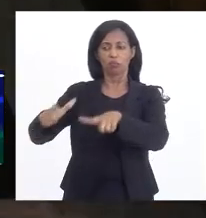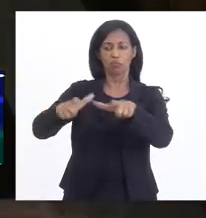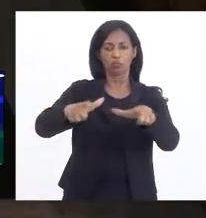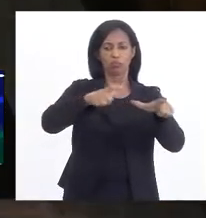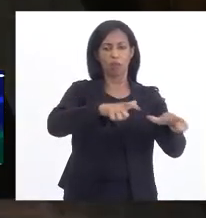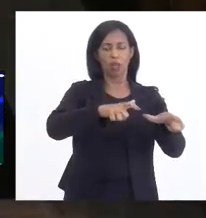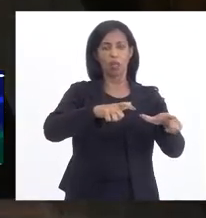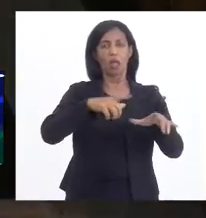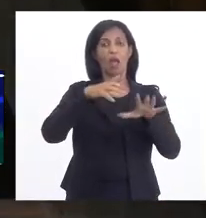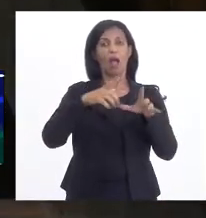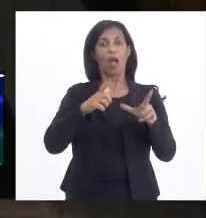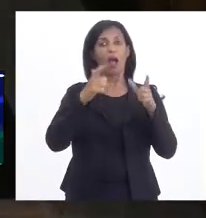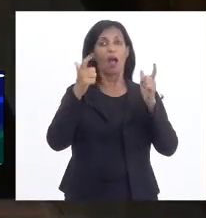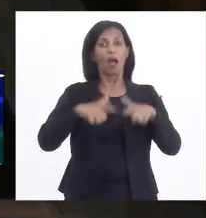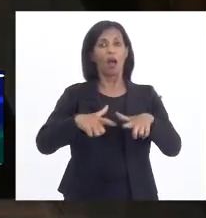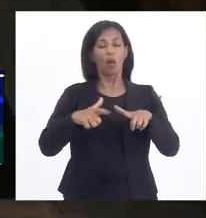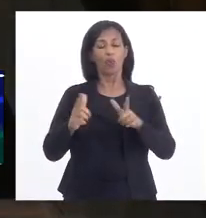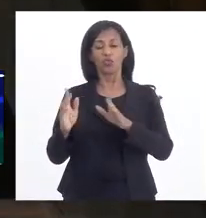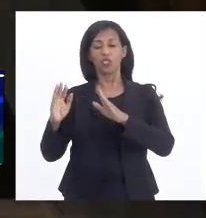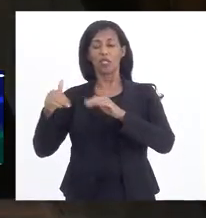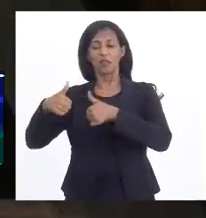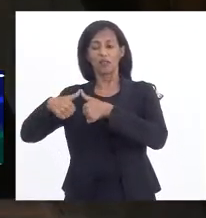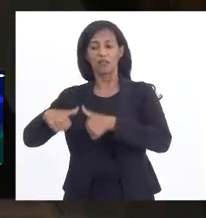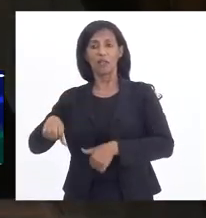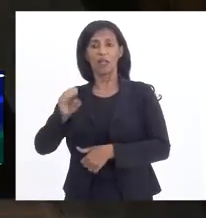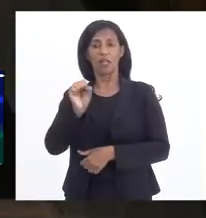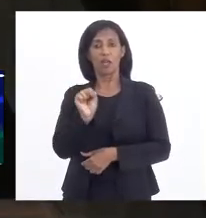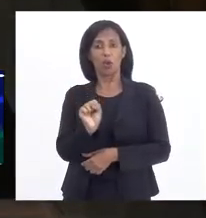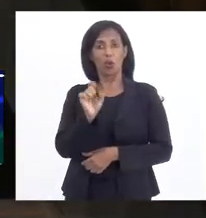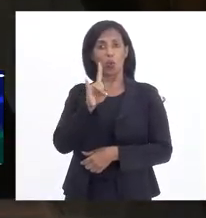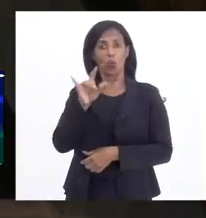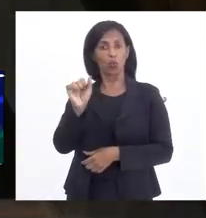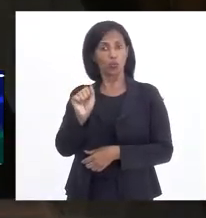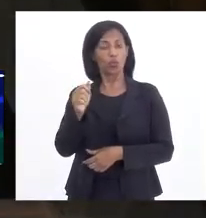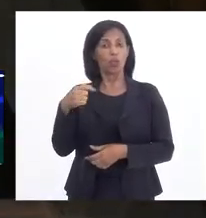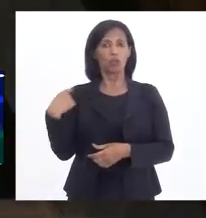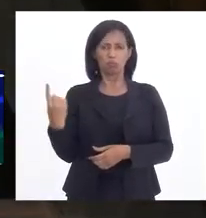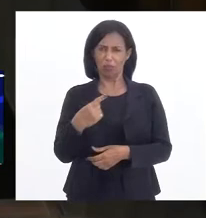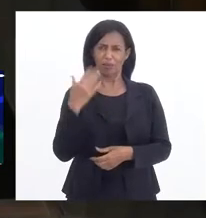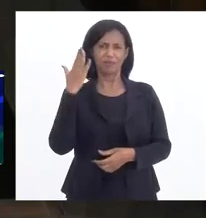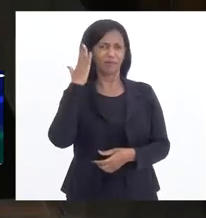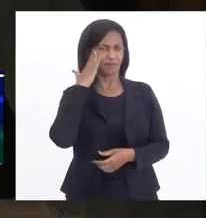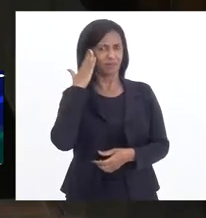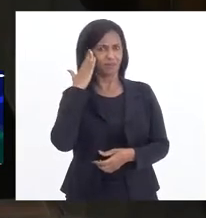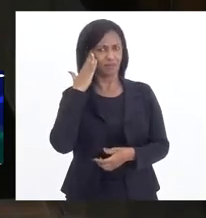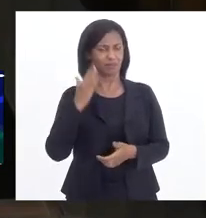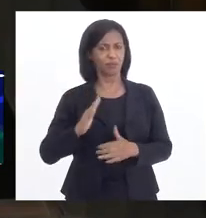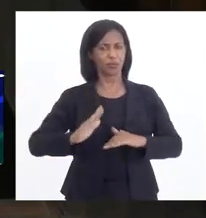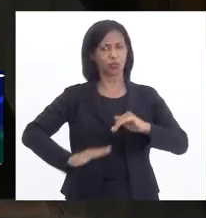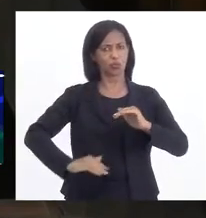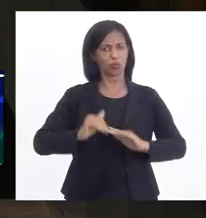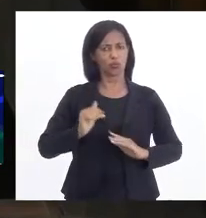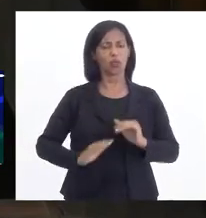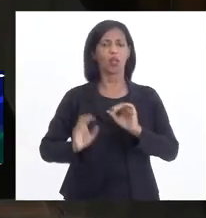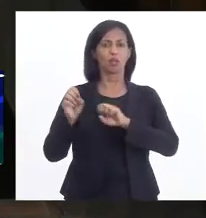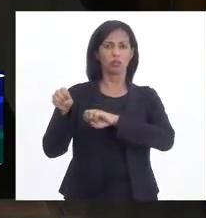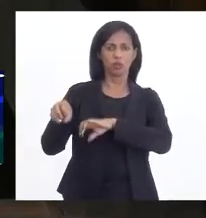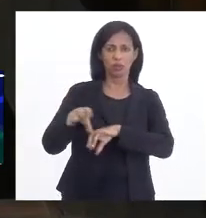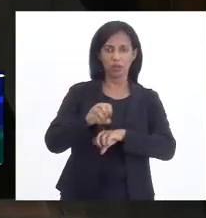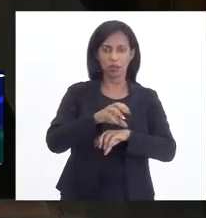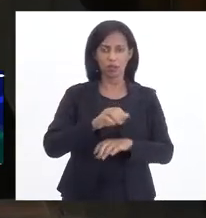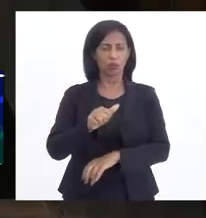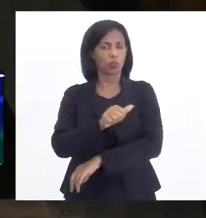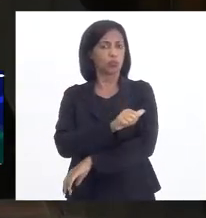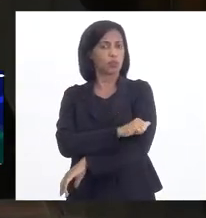se instala, o evento dura 8 dias. Ora, nós todos sabemos que os profissionais da educação e